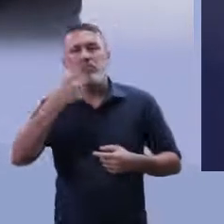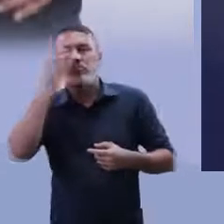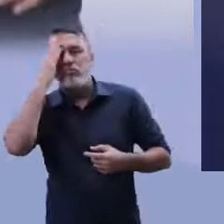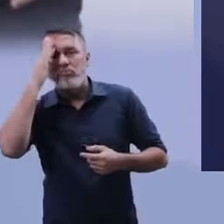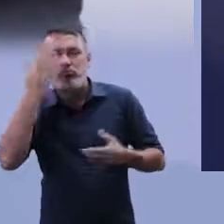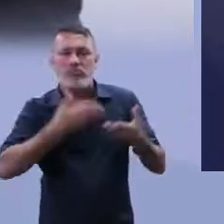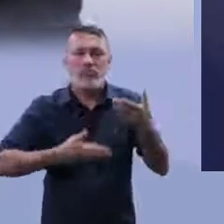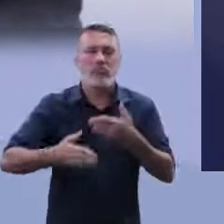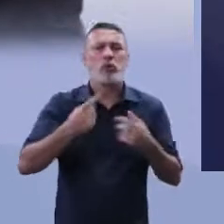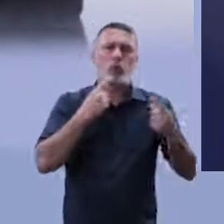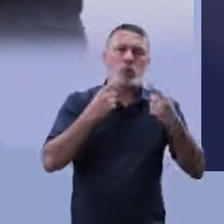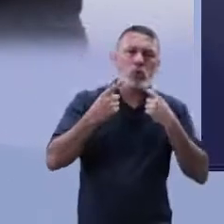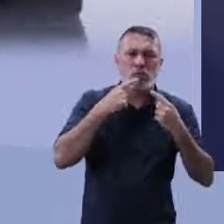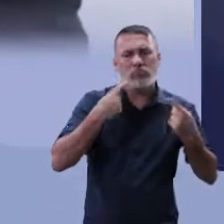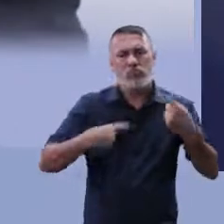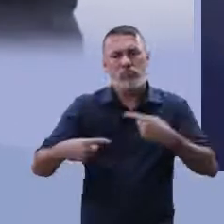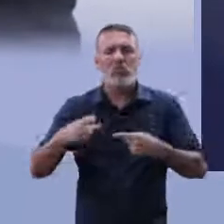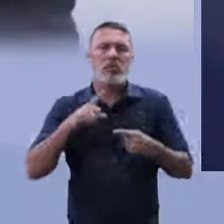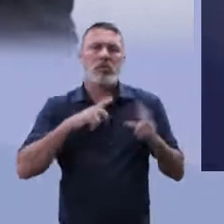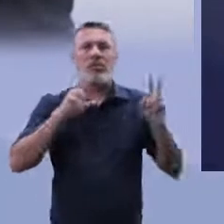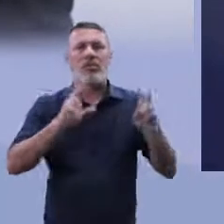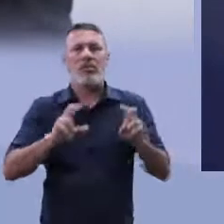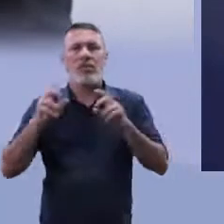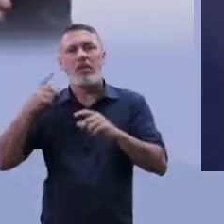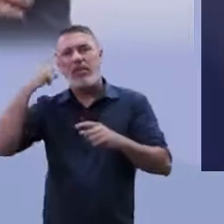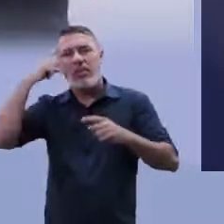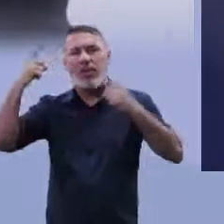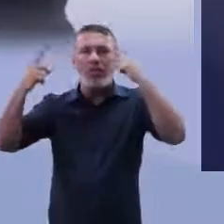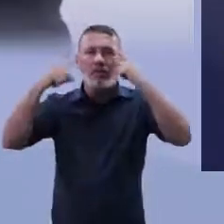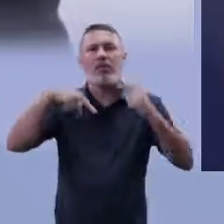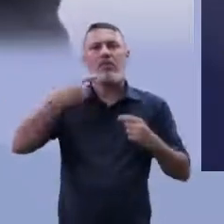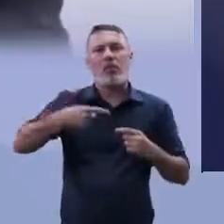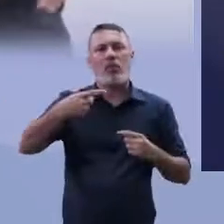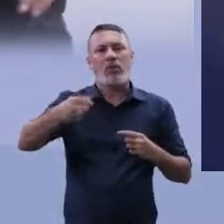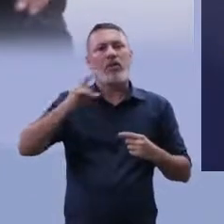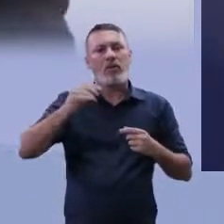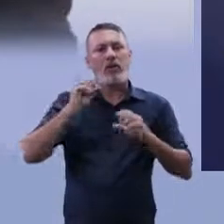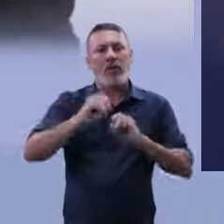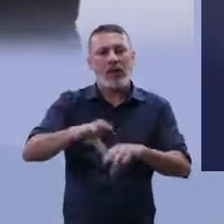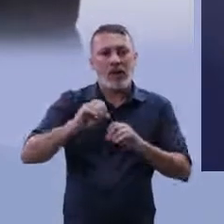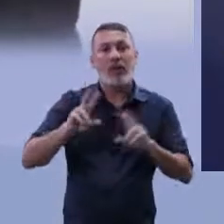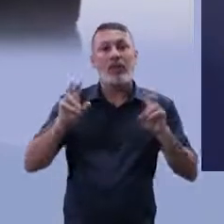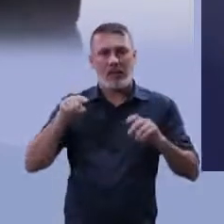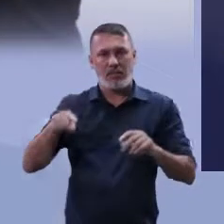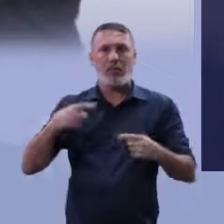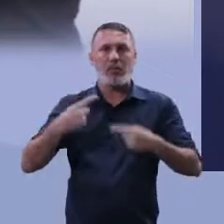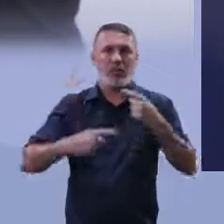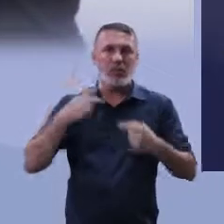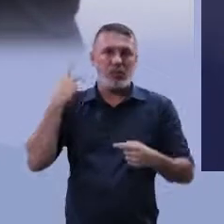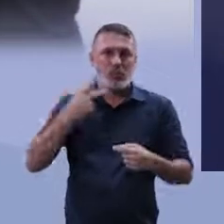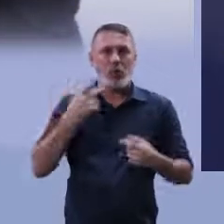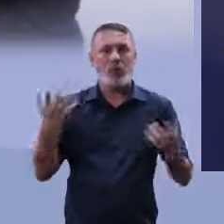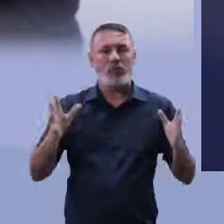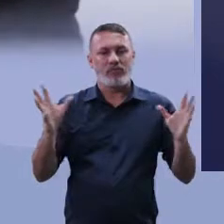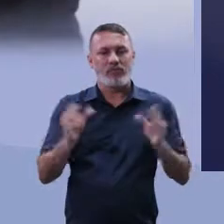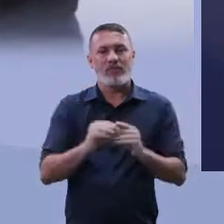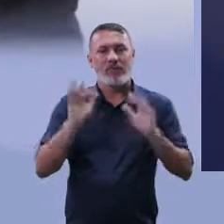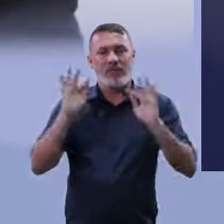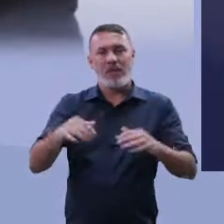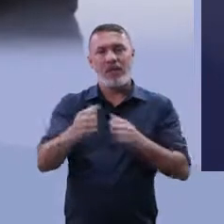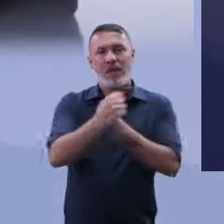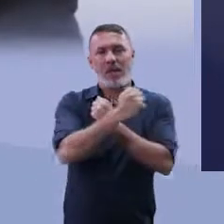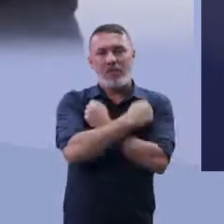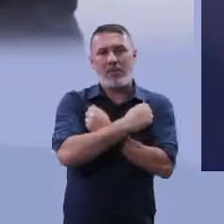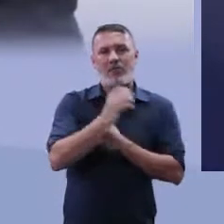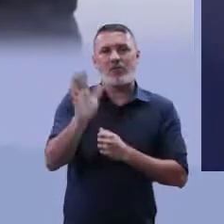política. Depois a gente pode discutir umas outras ideias nas próximas aulas, que a gente vai continuar falando sobre política,